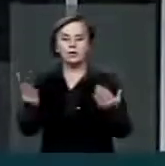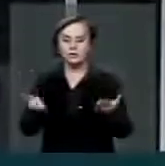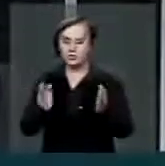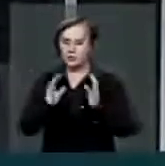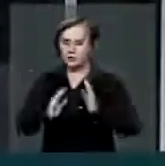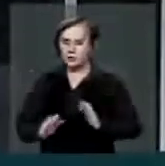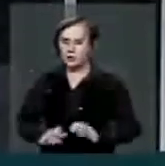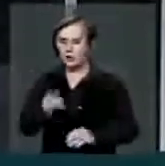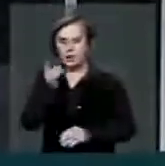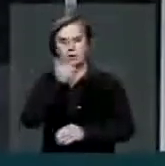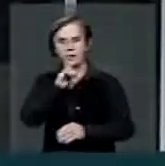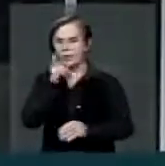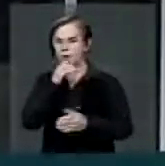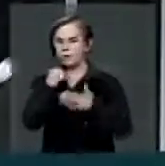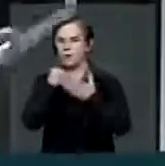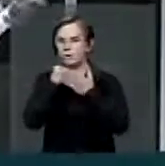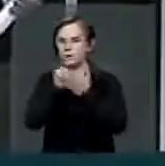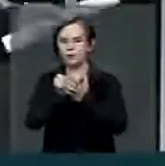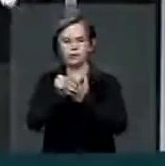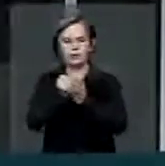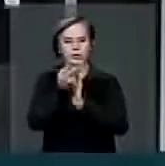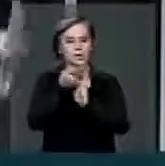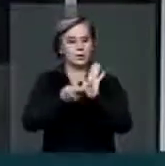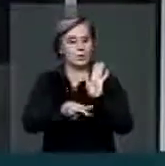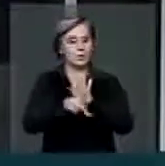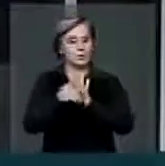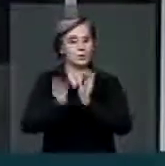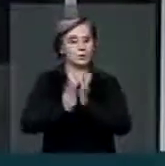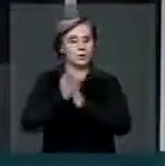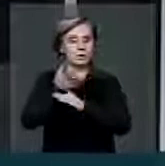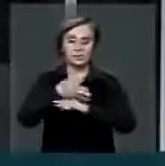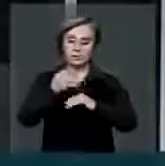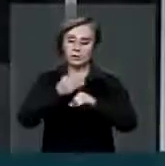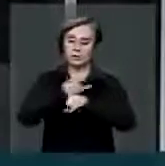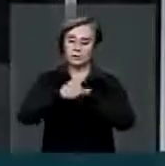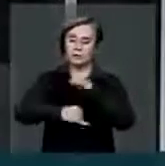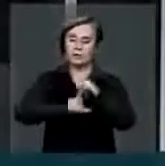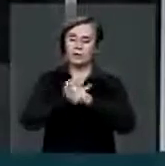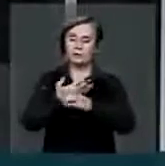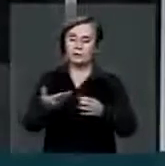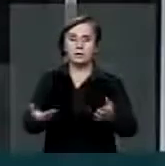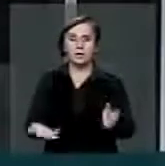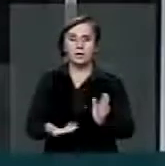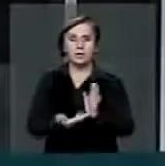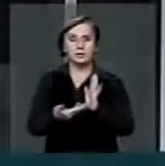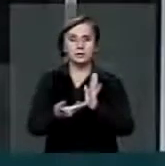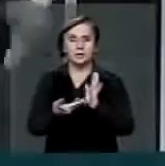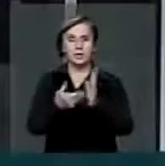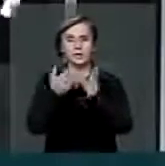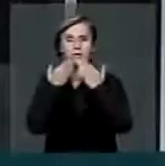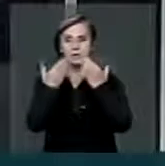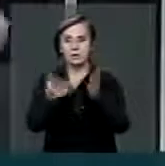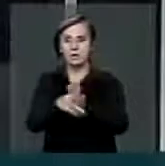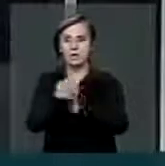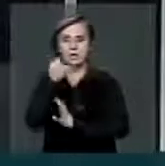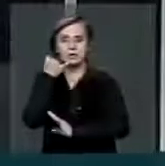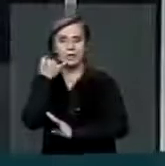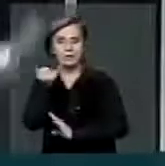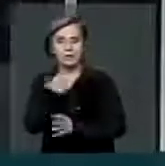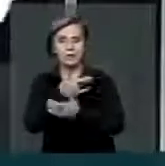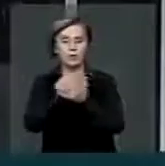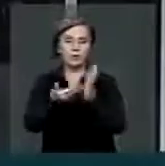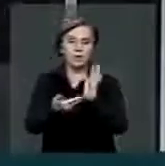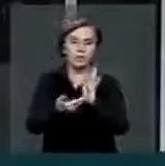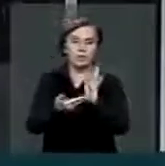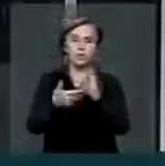dar o apoiamento à tramitação de um projeto através dos canais que a casa oferece, da página da Câmara,